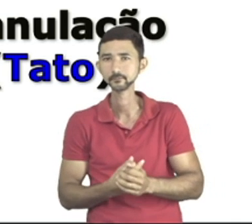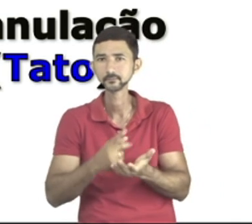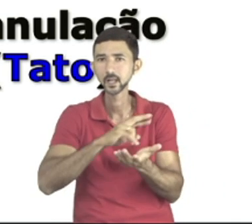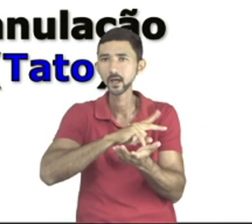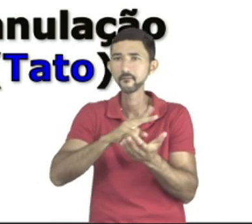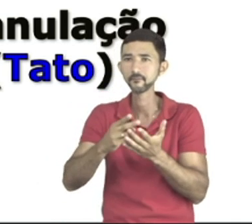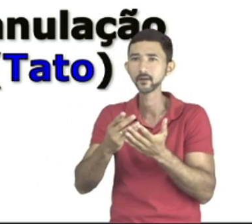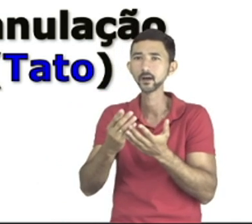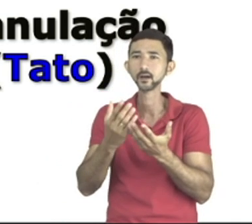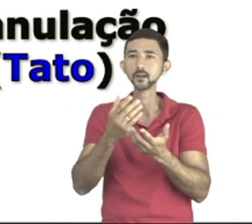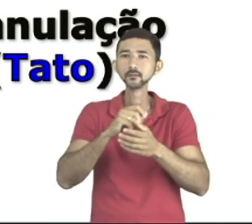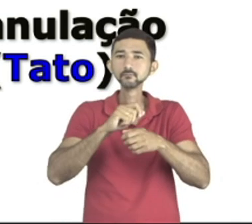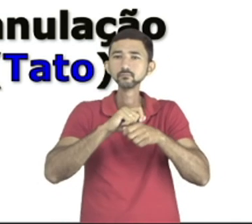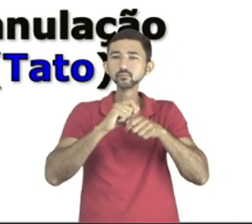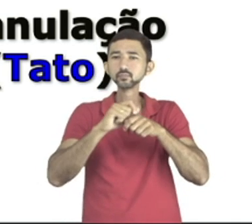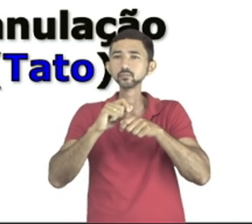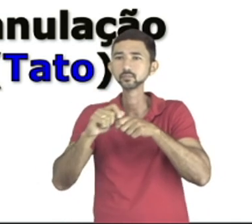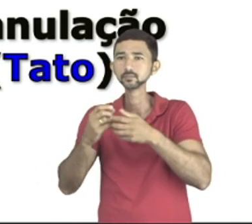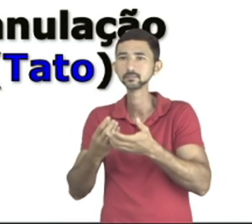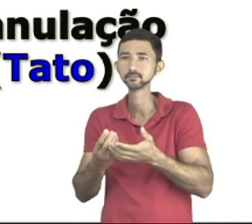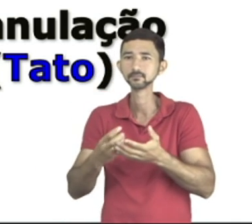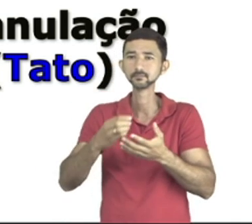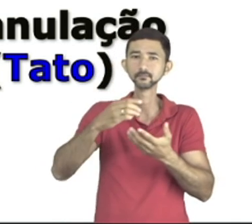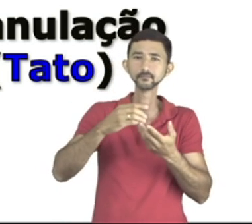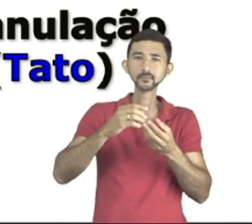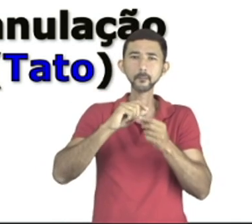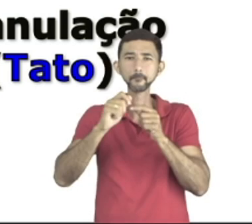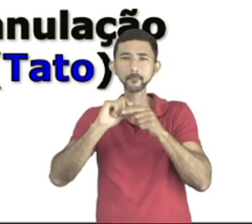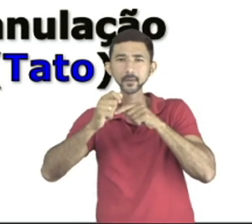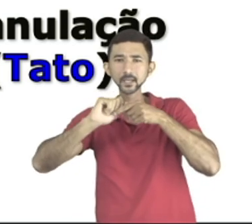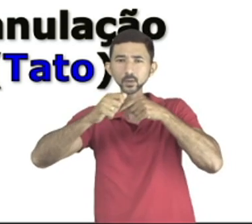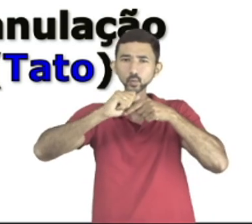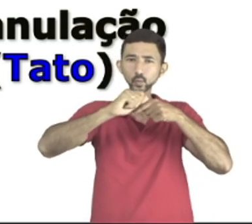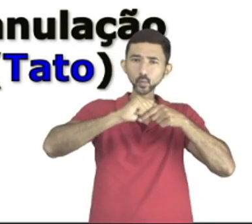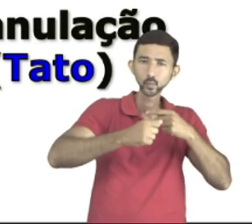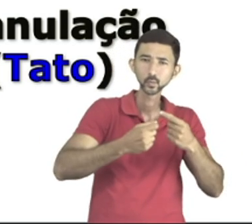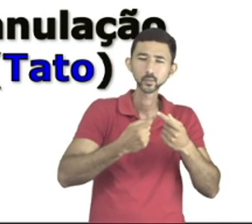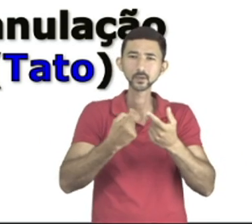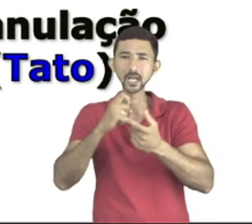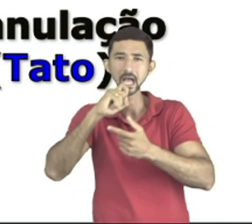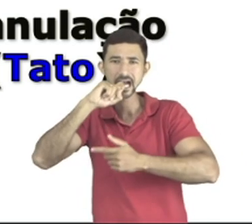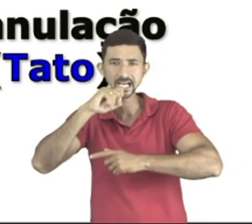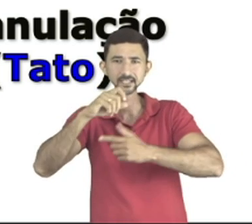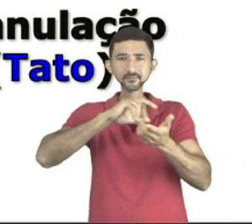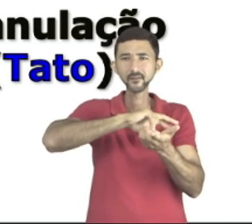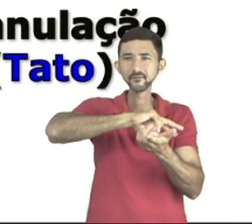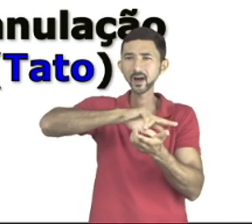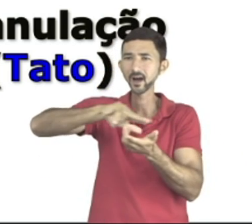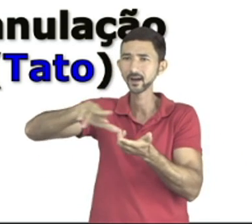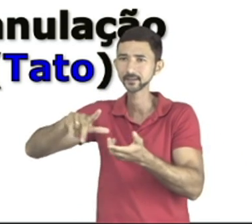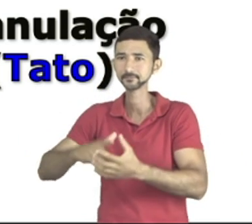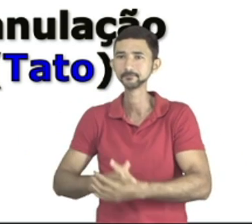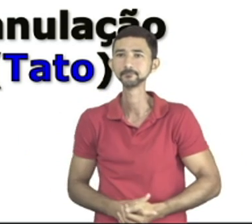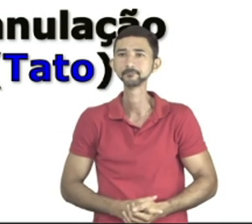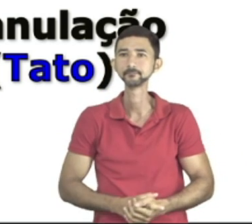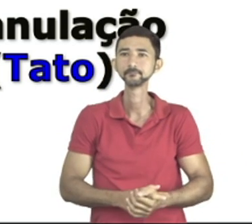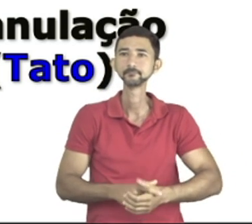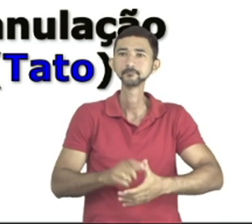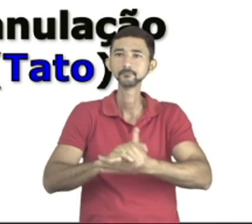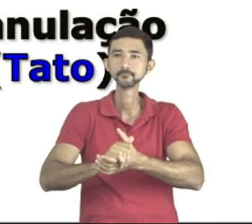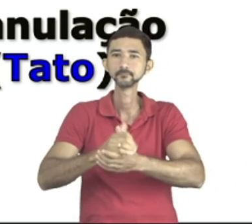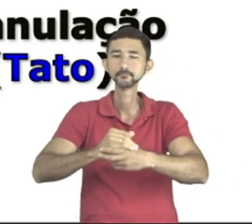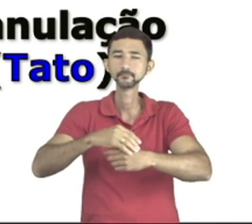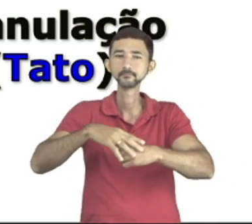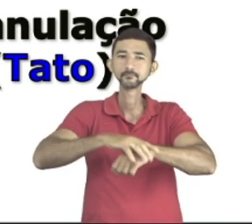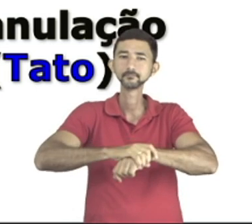várias amêndoas aí para ti. A gente colocou amendoim, a gente colocou castanha do Pará, castanha de caju. E aí você, se pegar cada